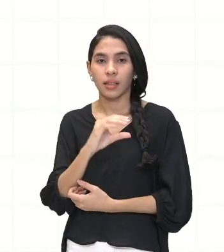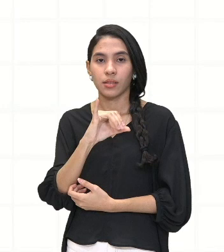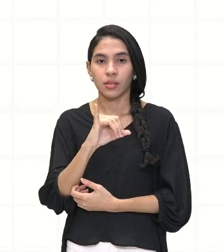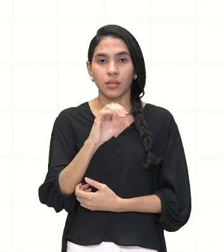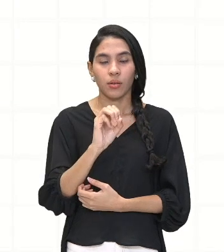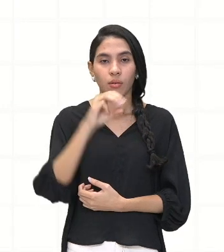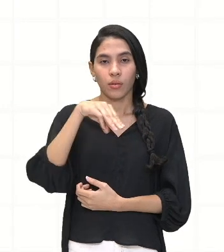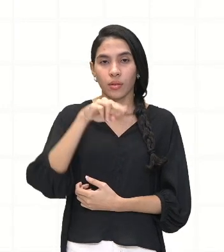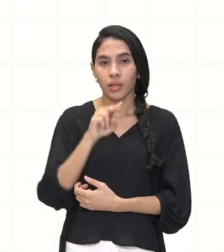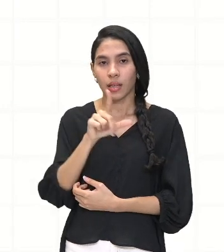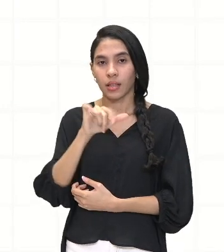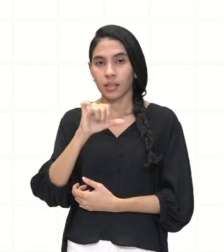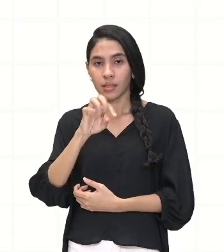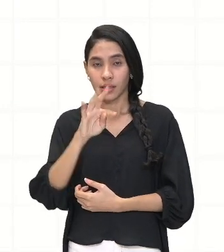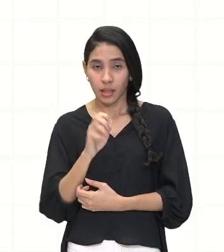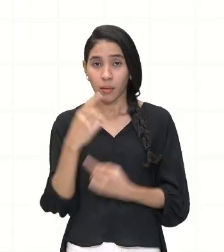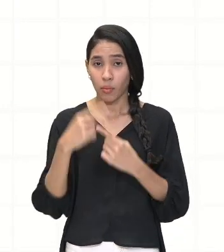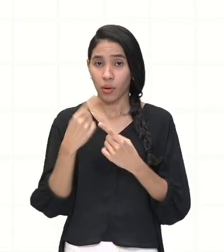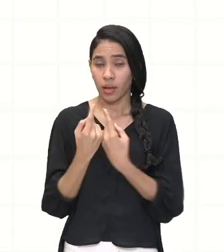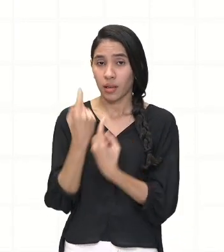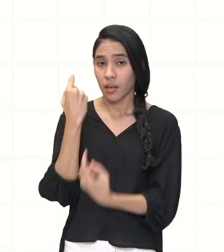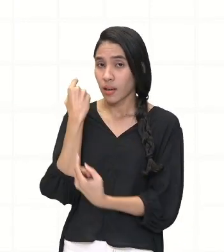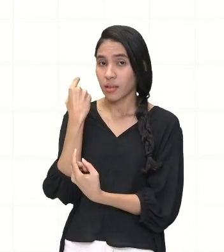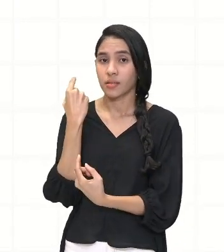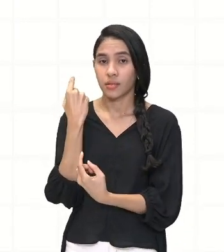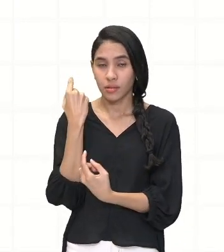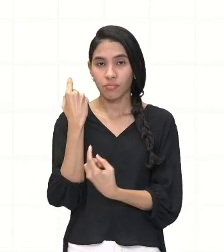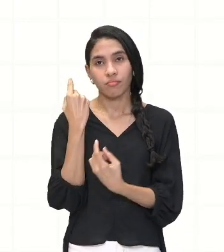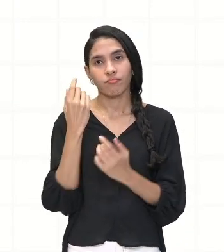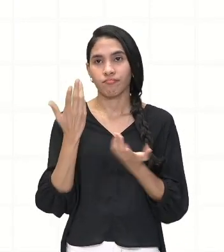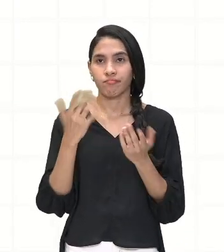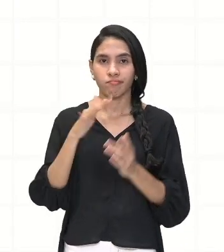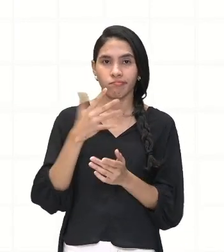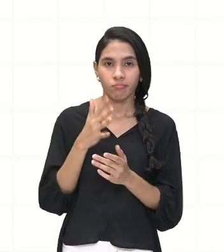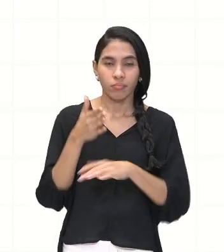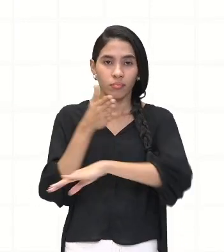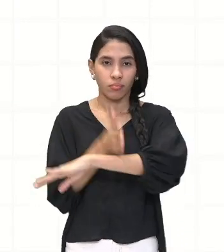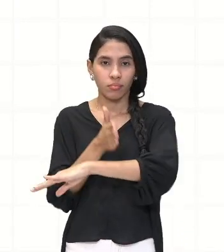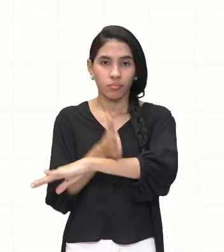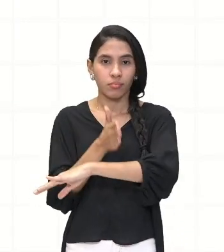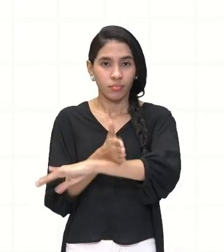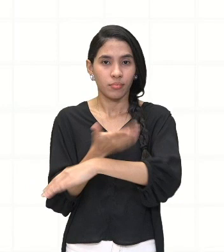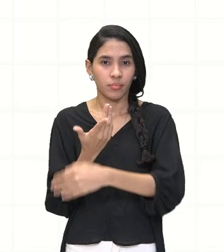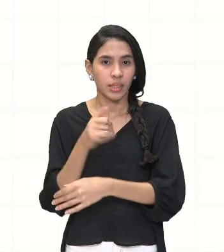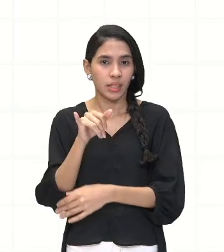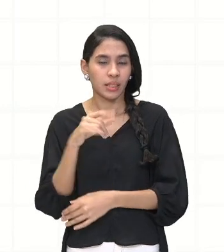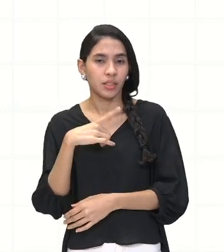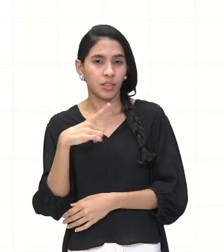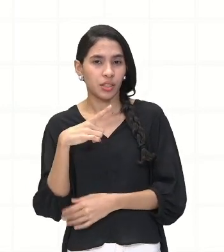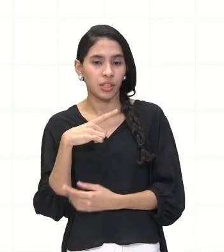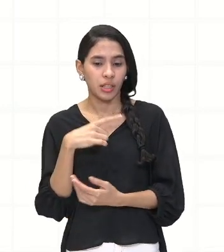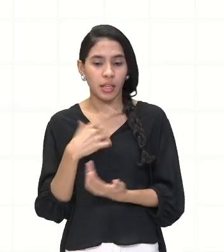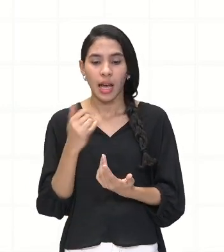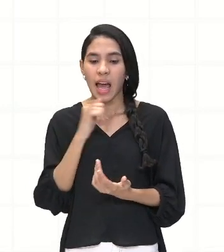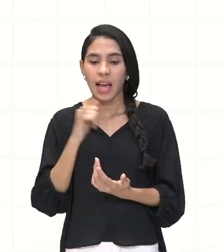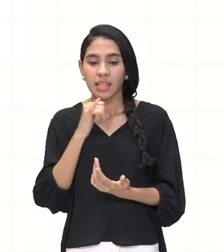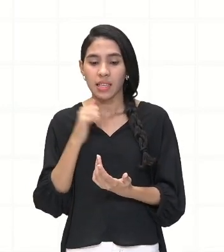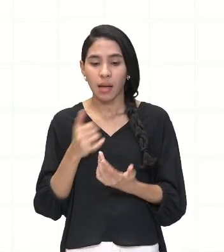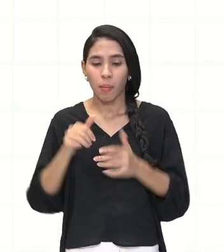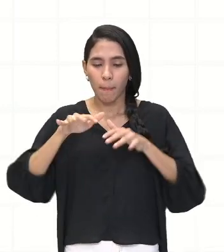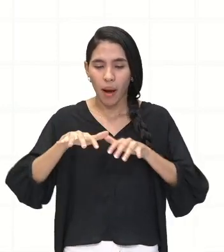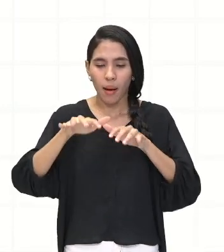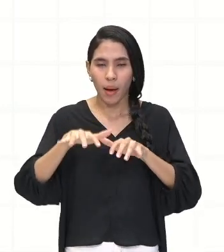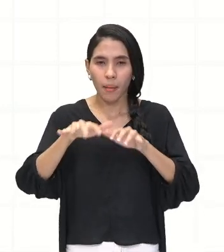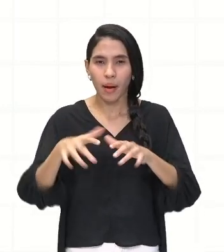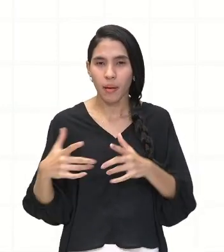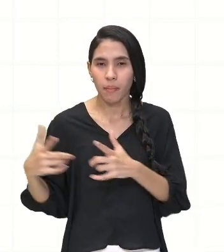nacionalista. Porque naquela época, sobretudo ali na Idade Média, se havia uma invasão, os